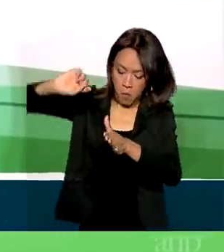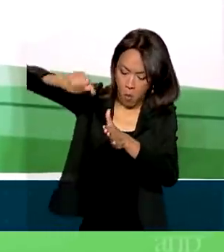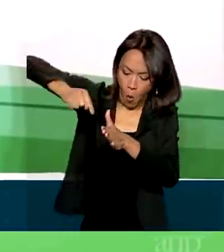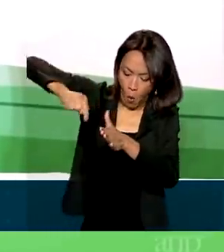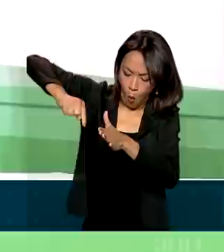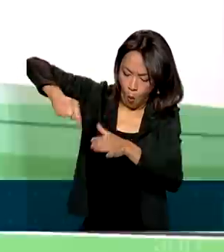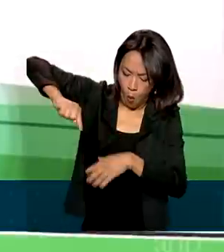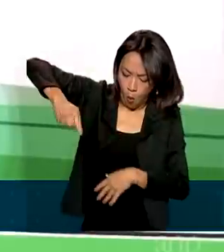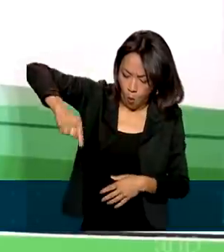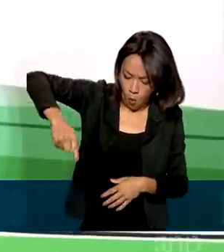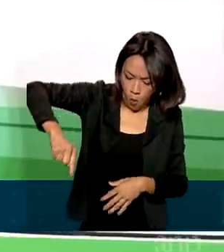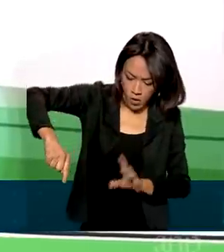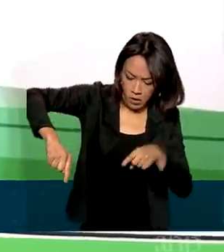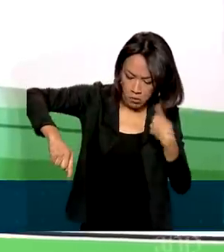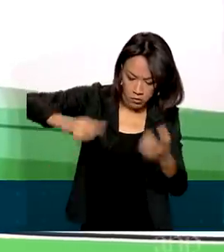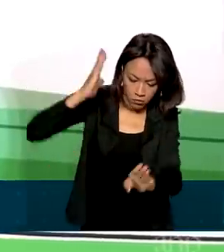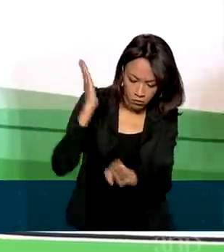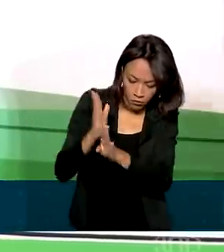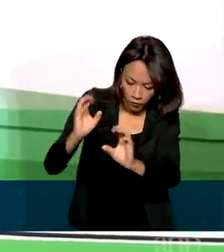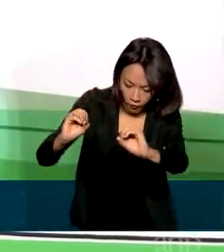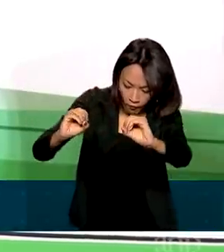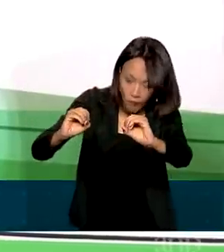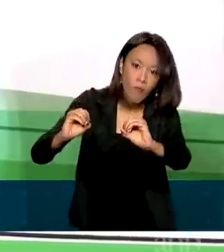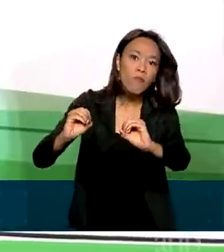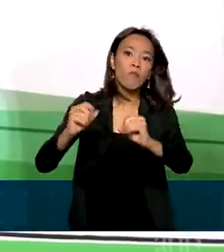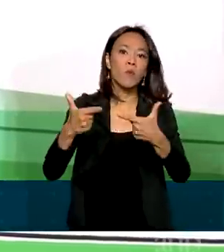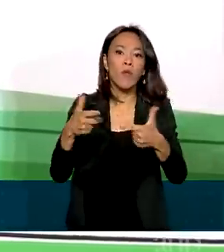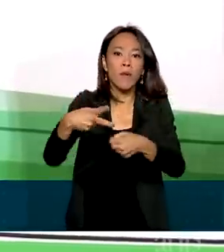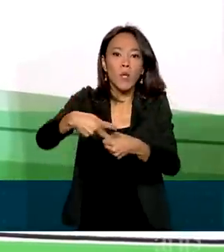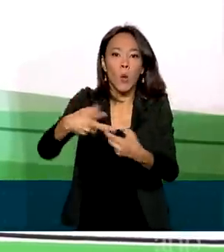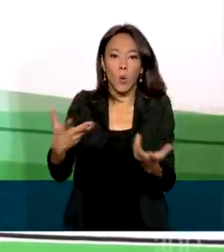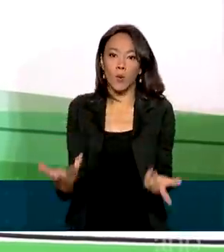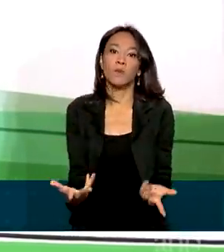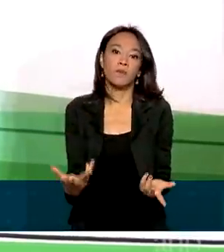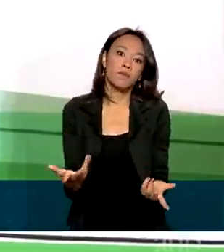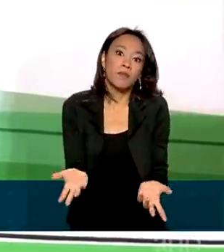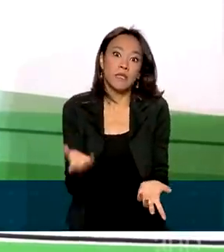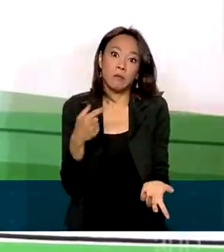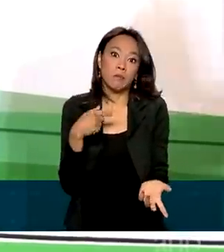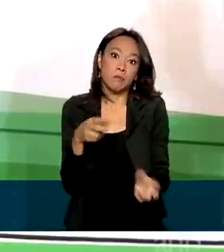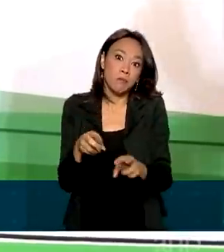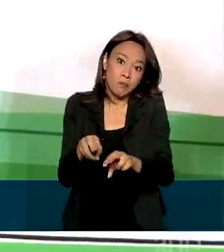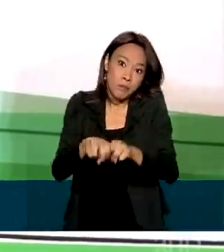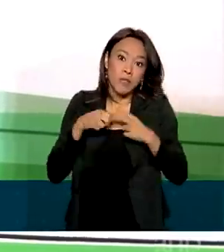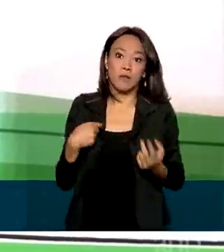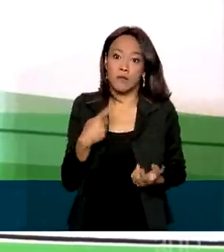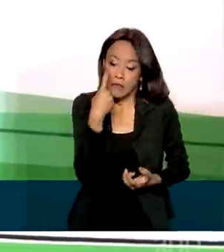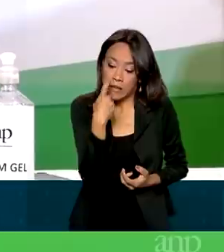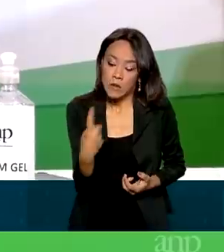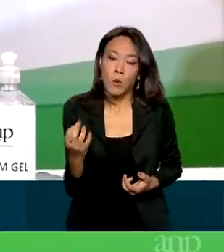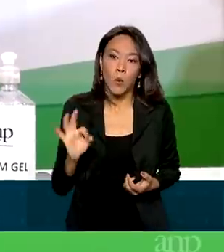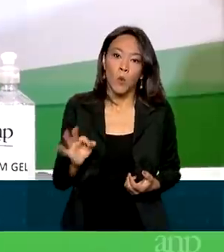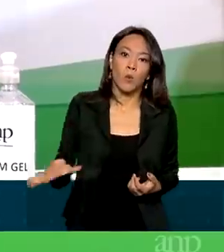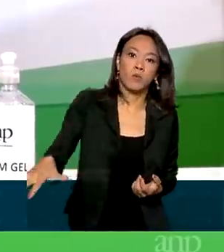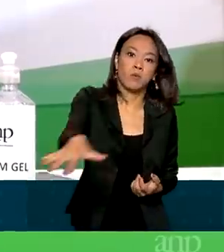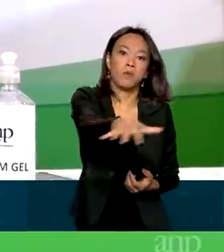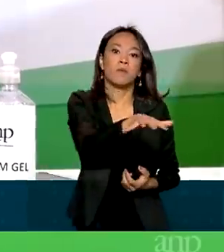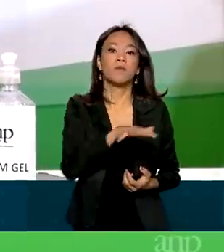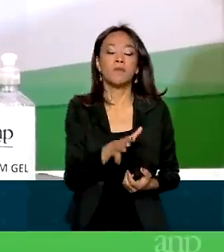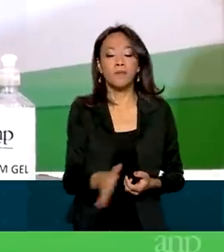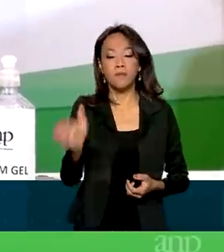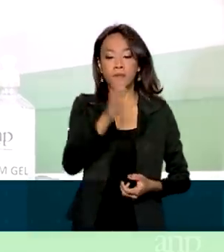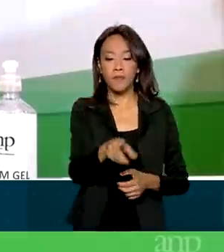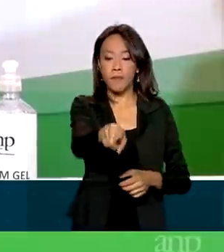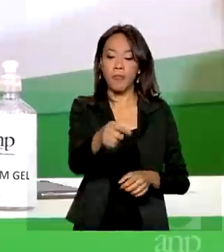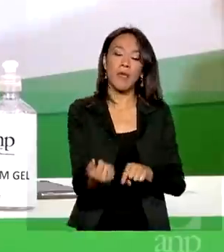cuja produção seja viável por tudo isso não não havia nem poderia haver expectativa de todos os blocos fosse arrematado deixo